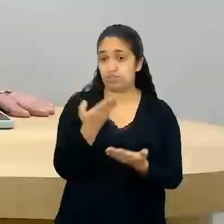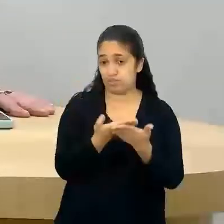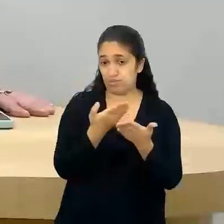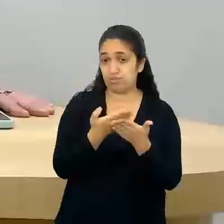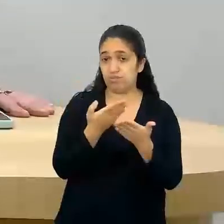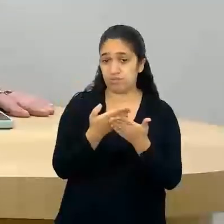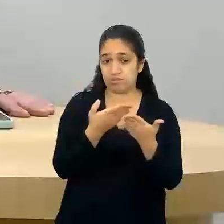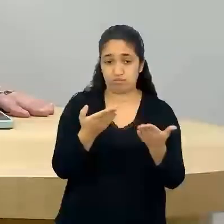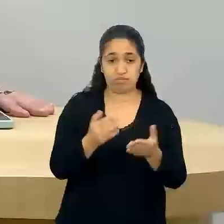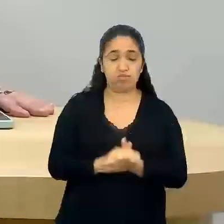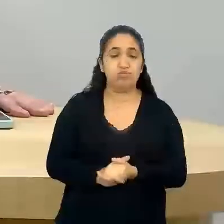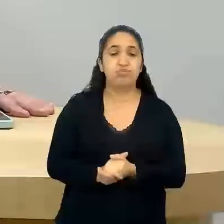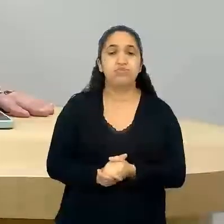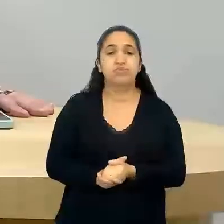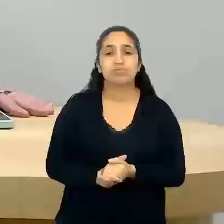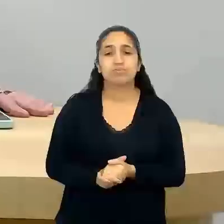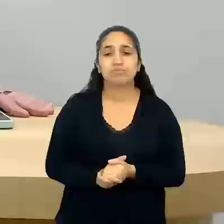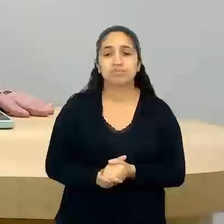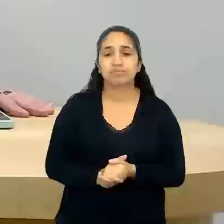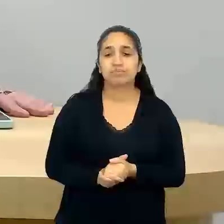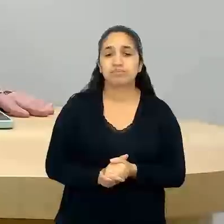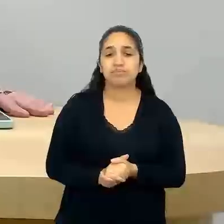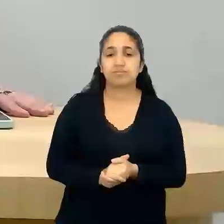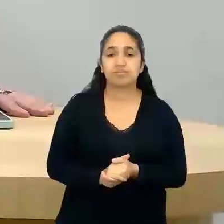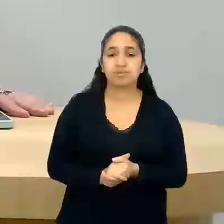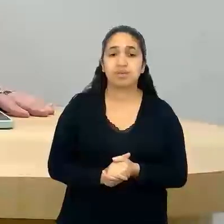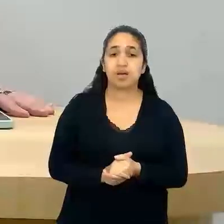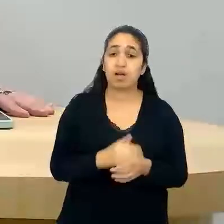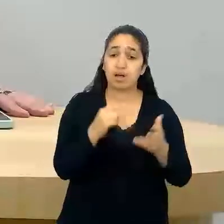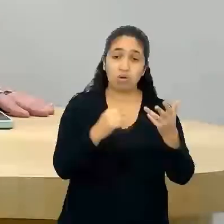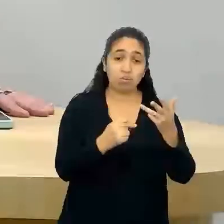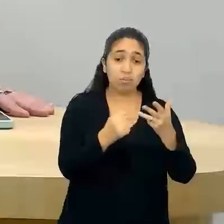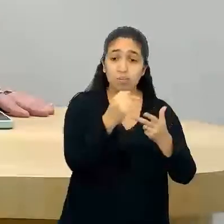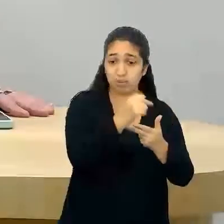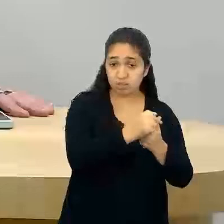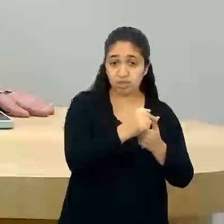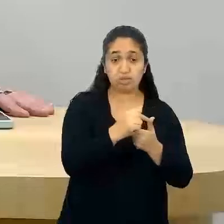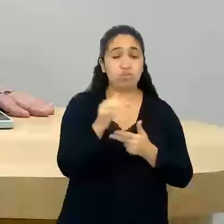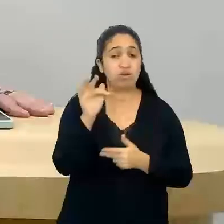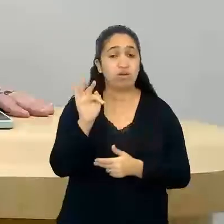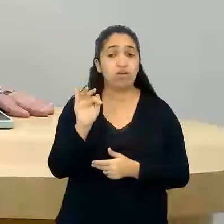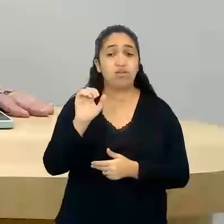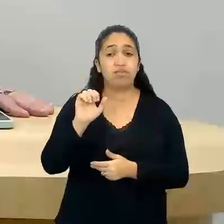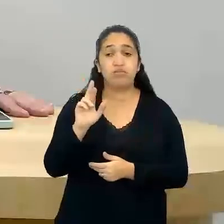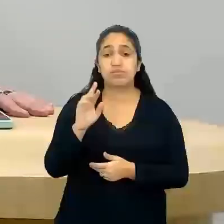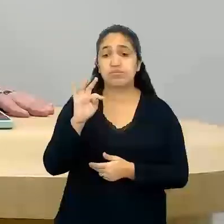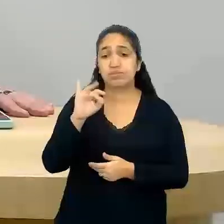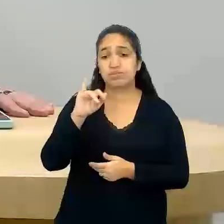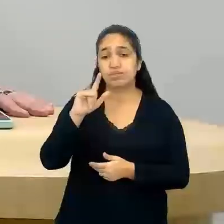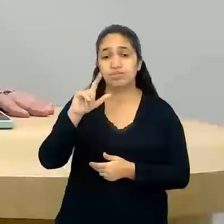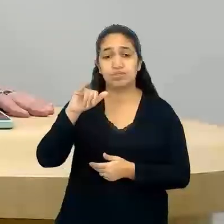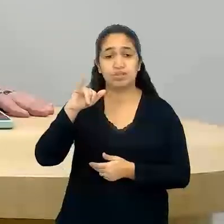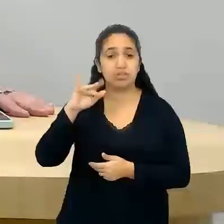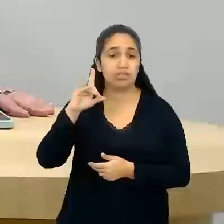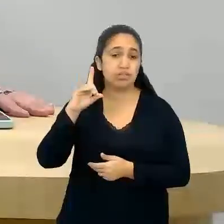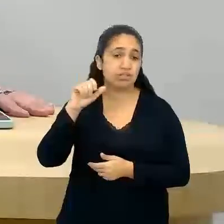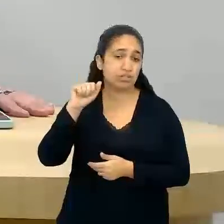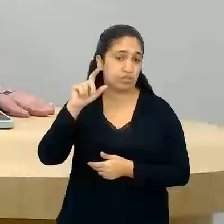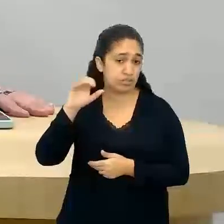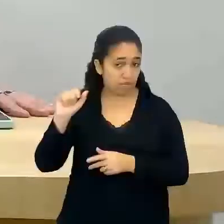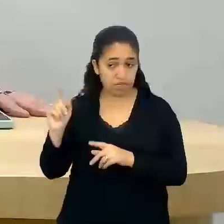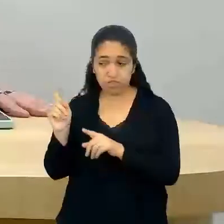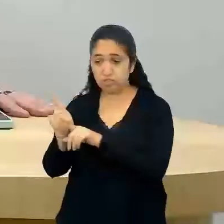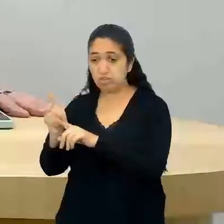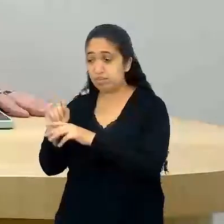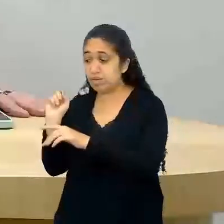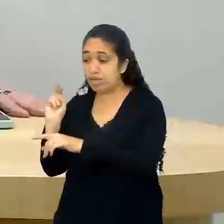aí pela pedologia. Então, a composição do solo, a fertilidade do solo e a relação das